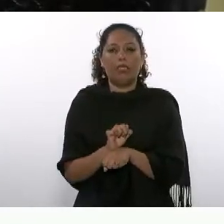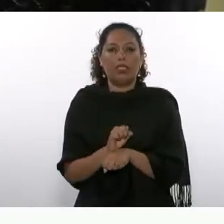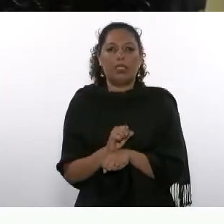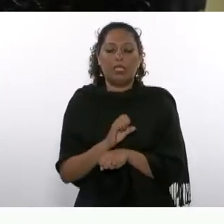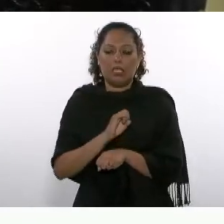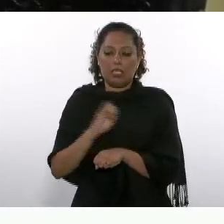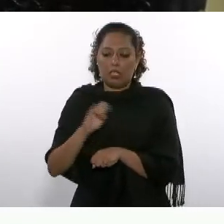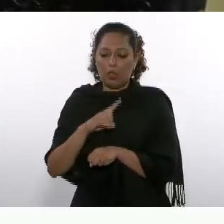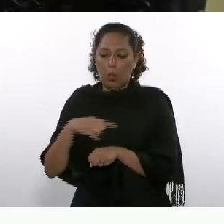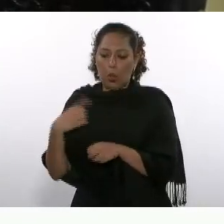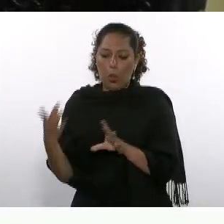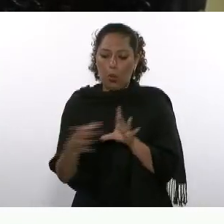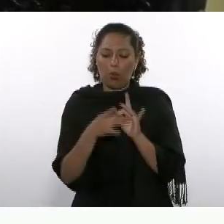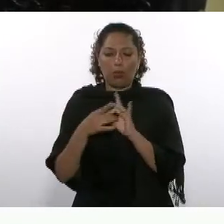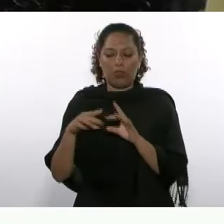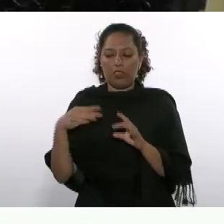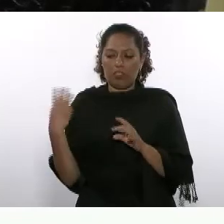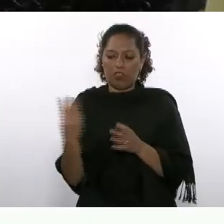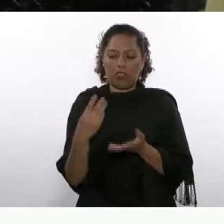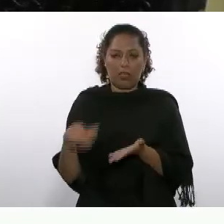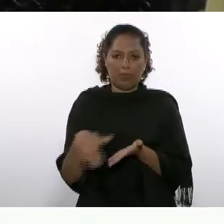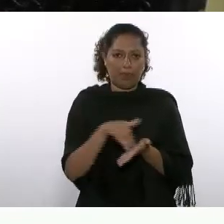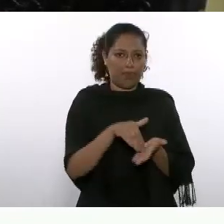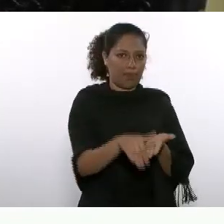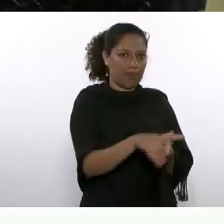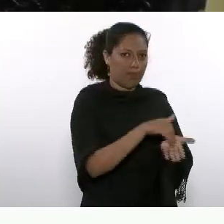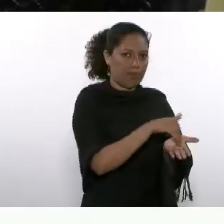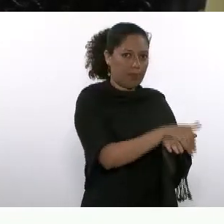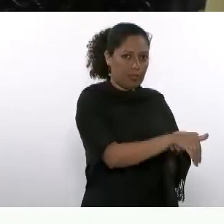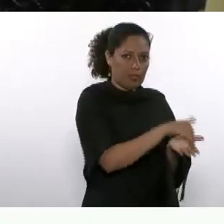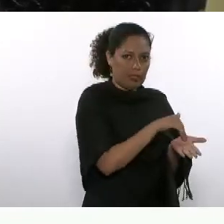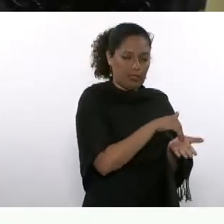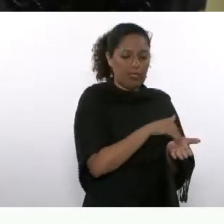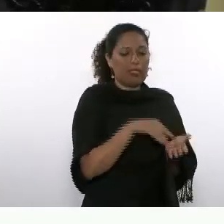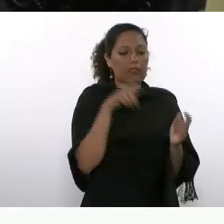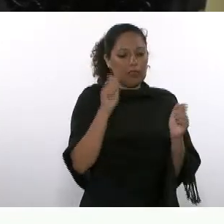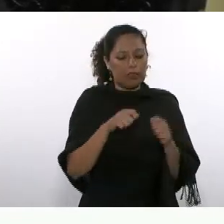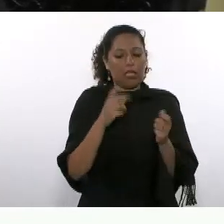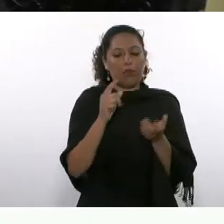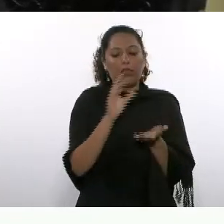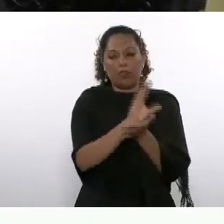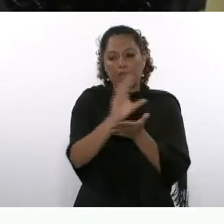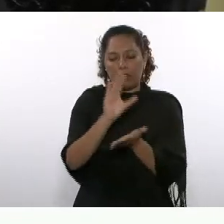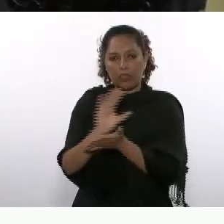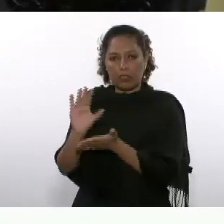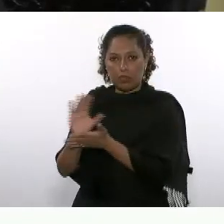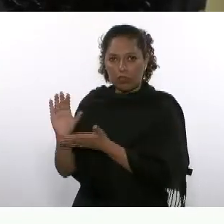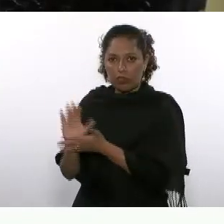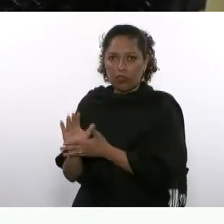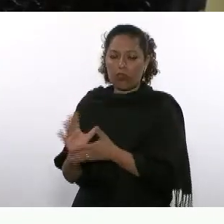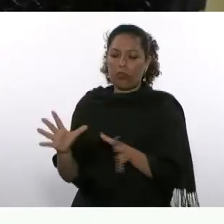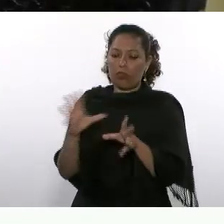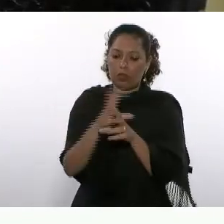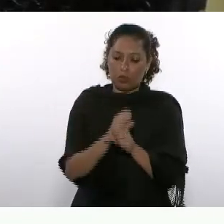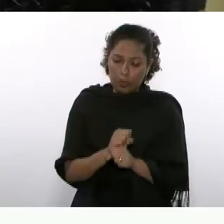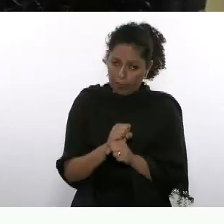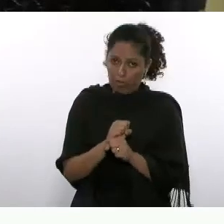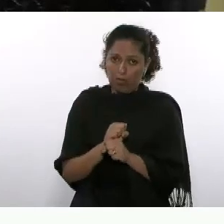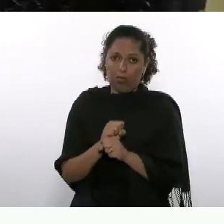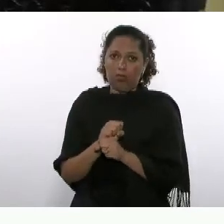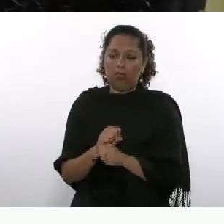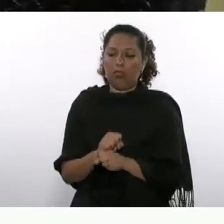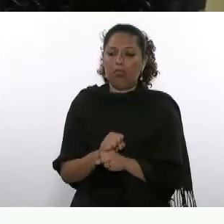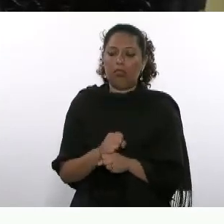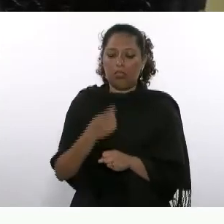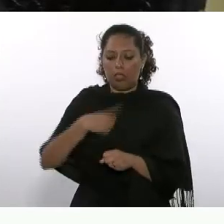3 secretarias, com o quantitativo de investimento, por exemplo, e aqui nenhuma crítica aos